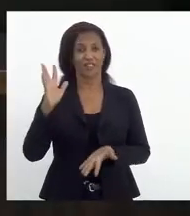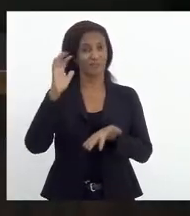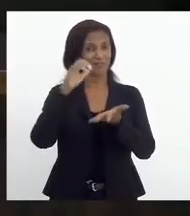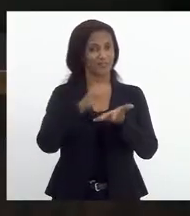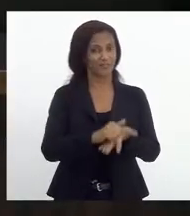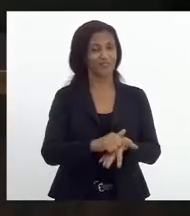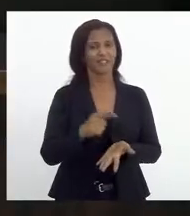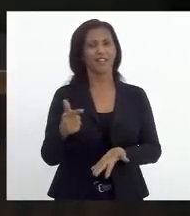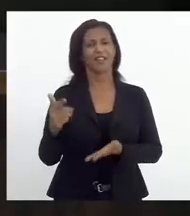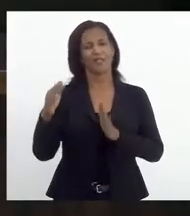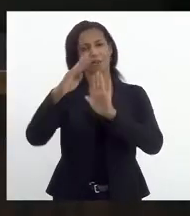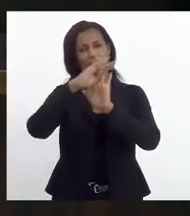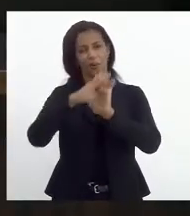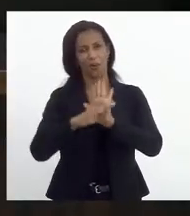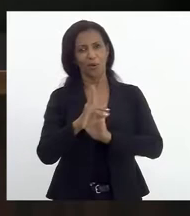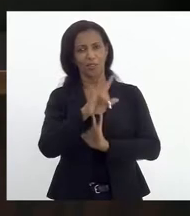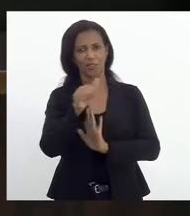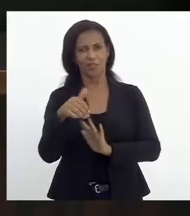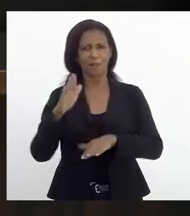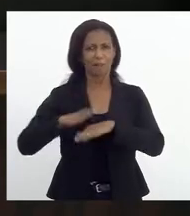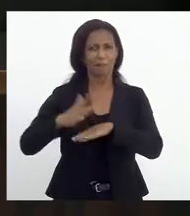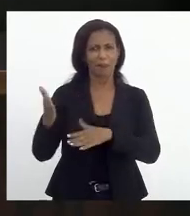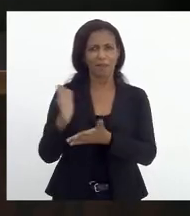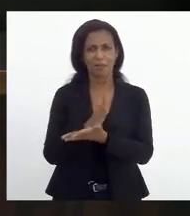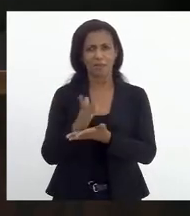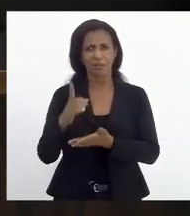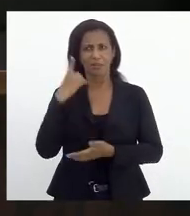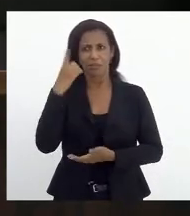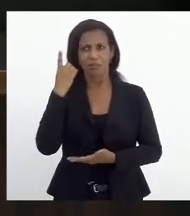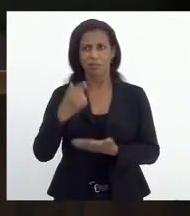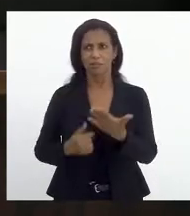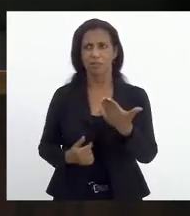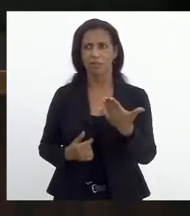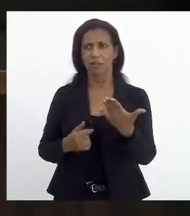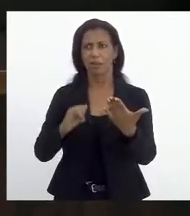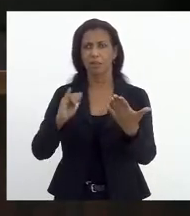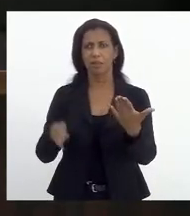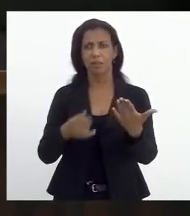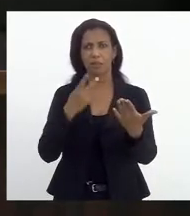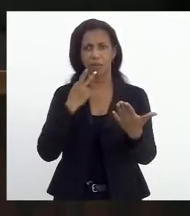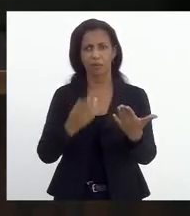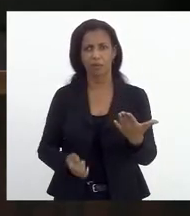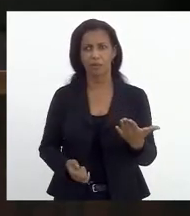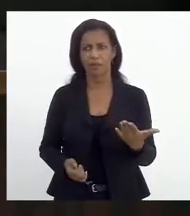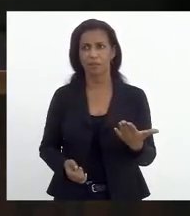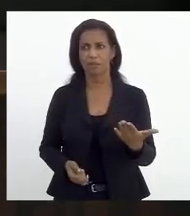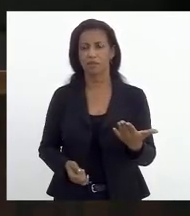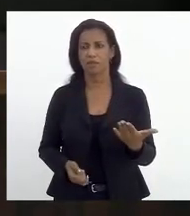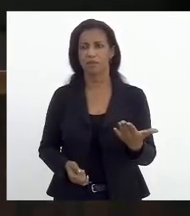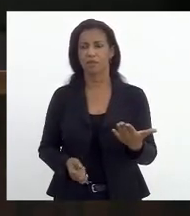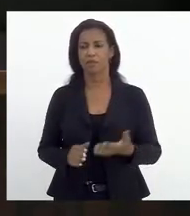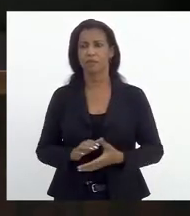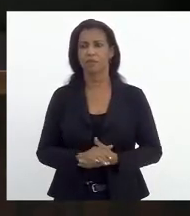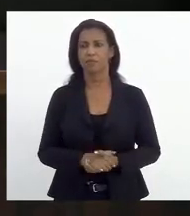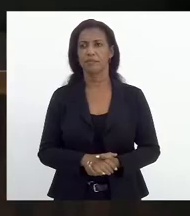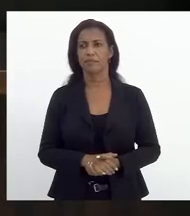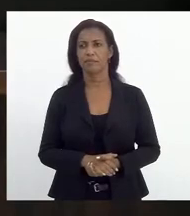vamos passar a ordem do dia. Mais algum deputado queira aproveitar para fazer uso da palavra?